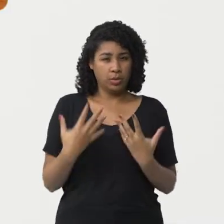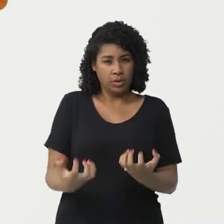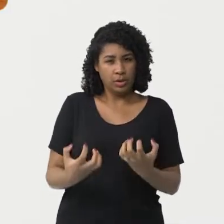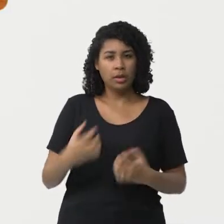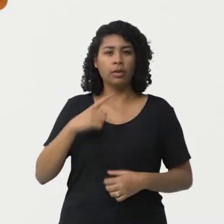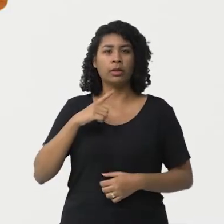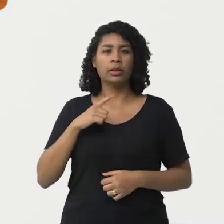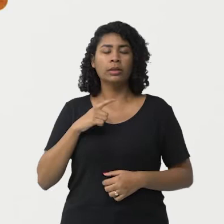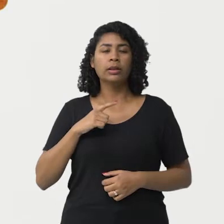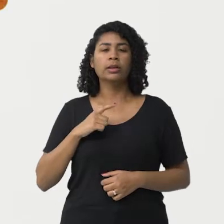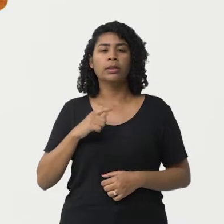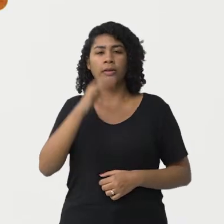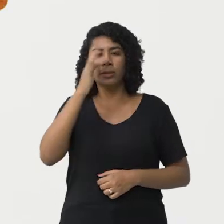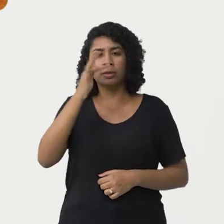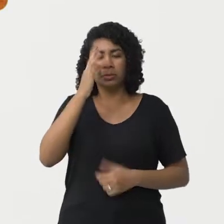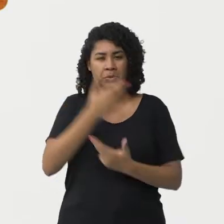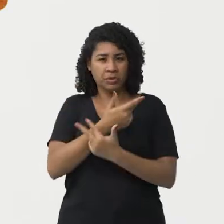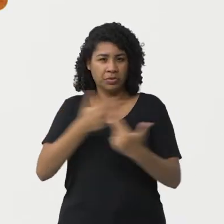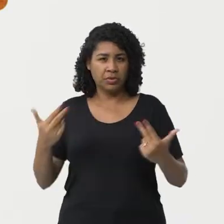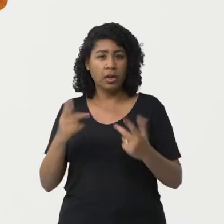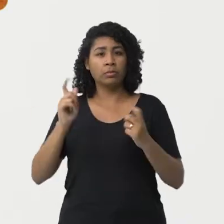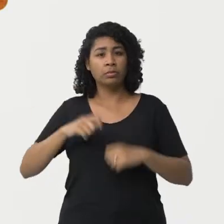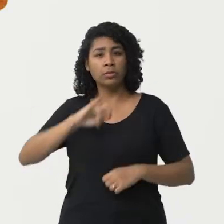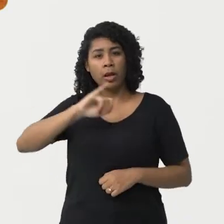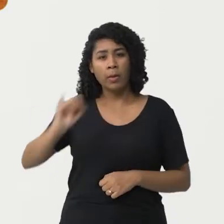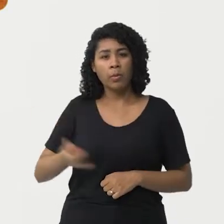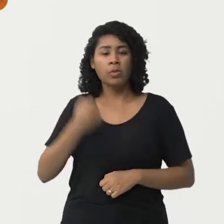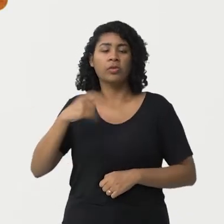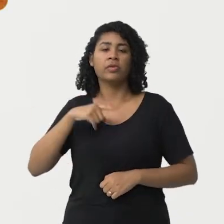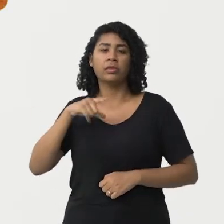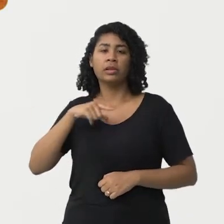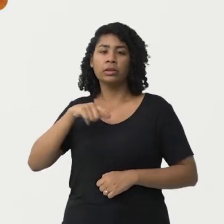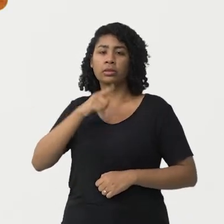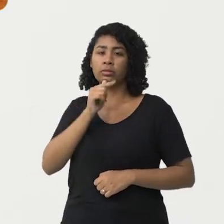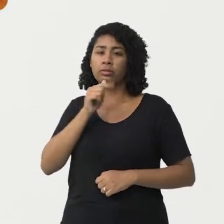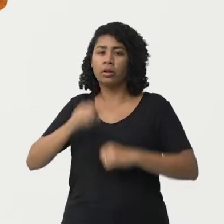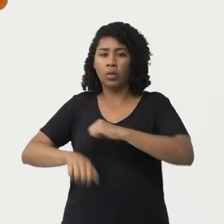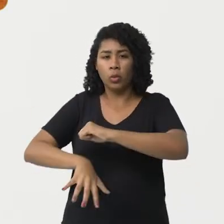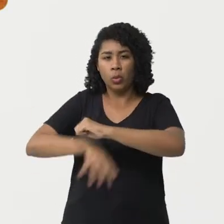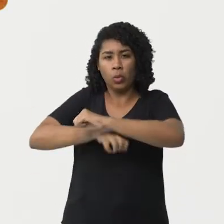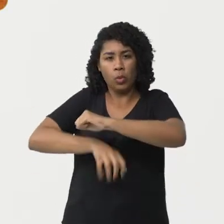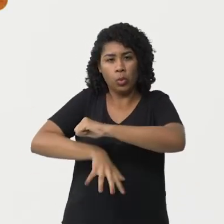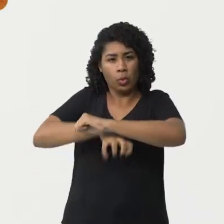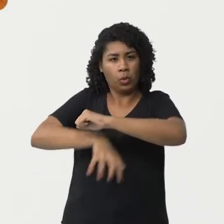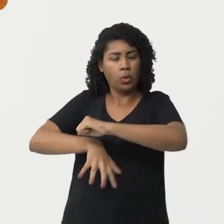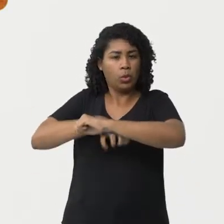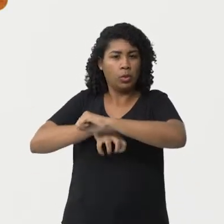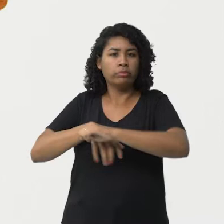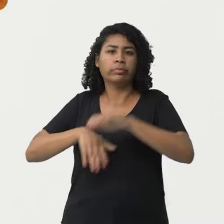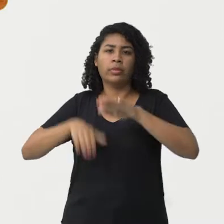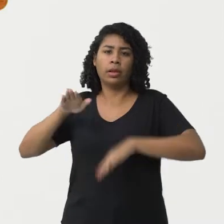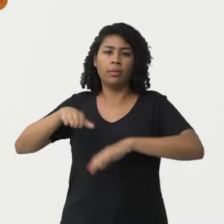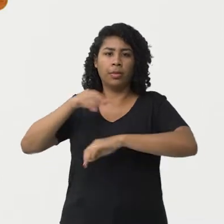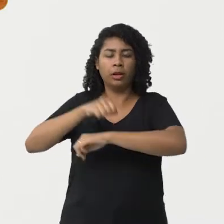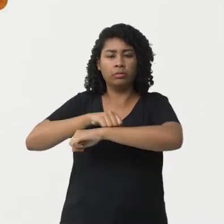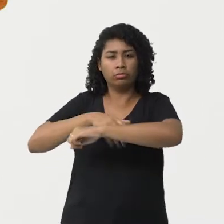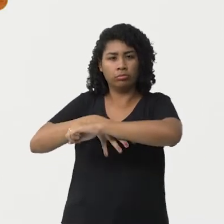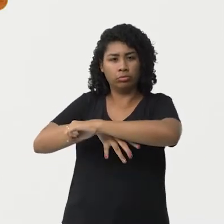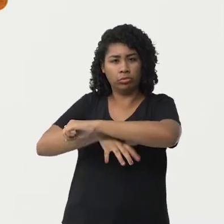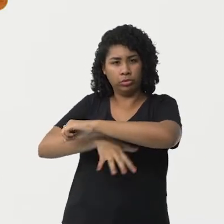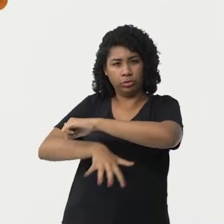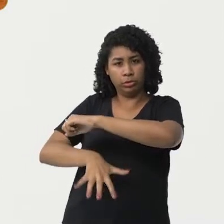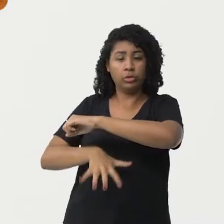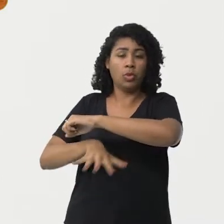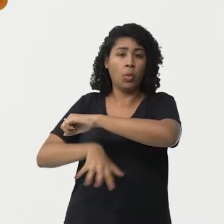plantas aproveitam a reserva hídrica existente no solo e, dependendo do seu sistema de raízes, superficiais